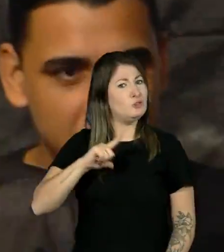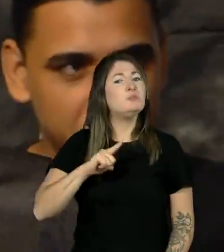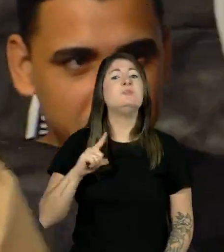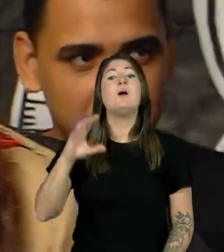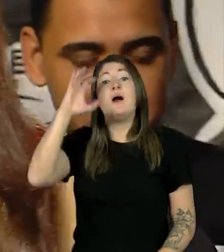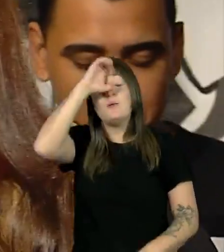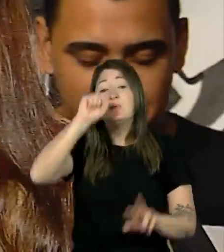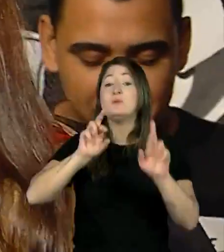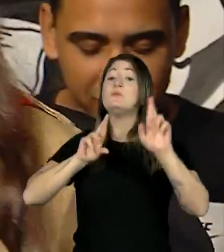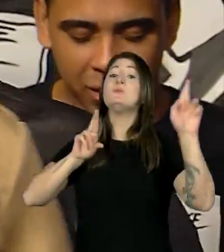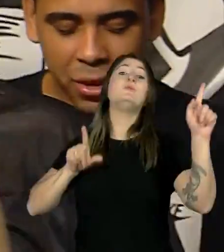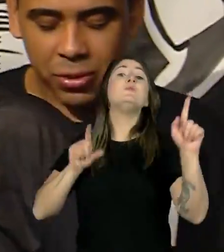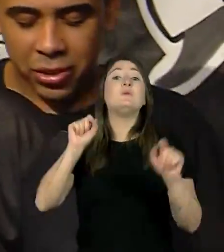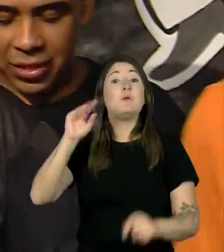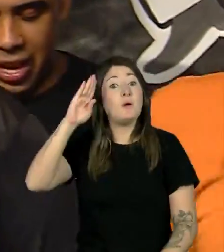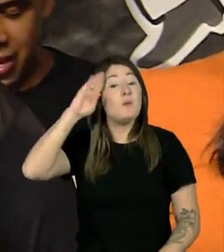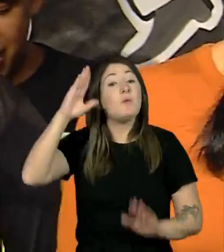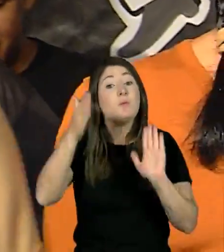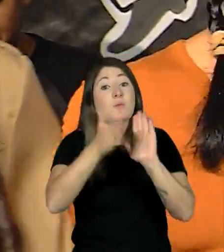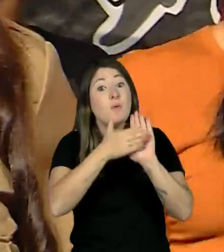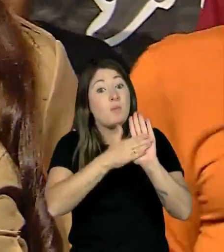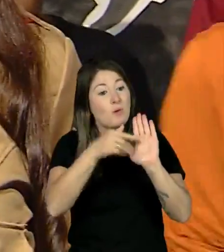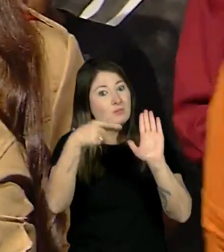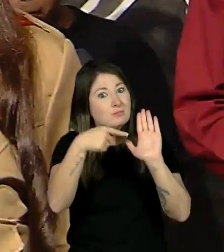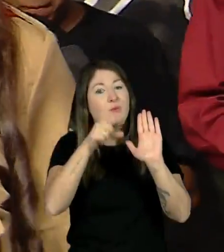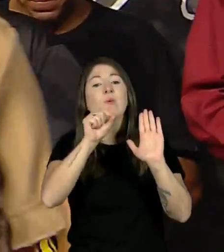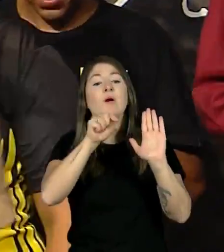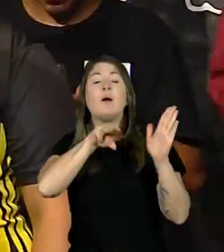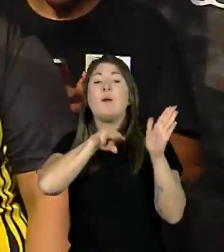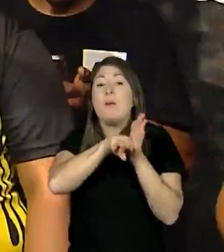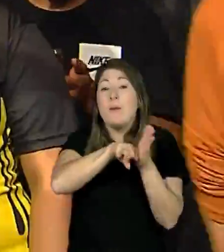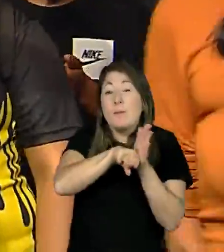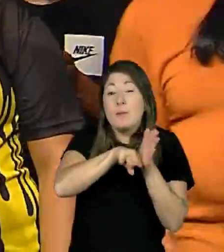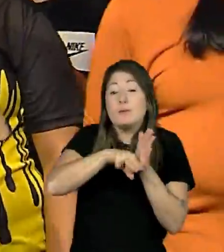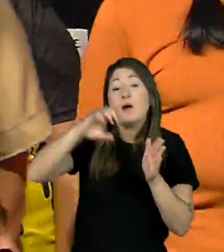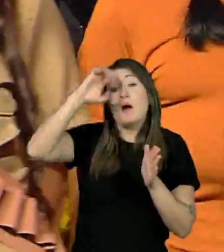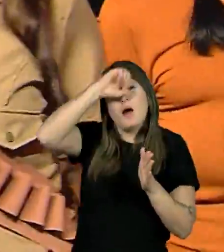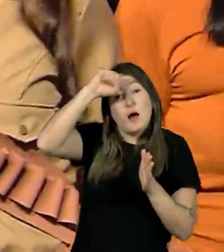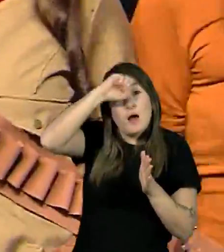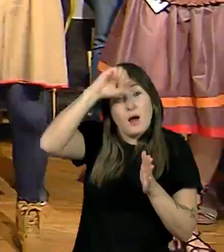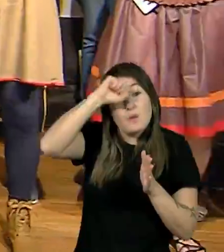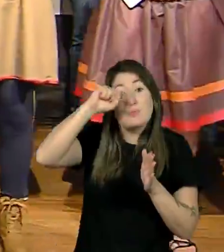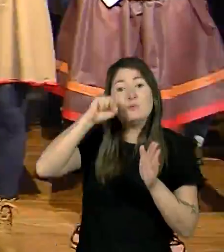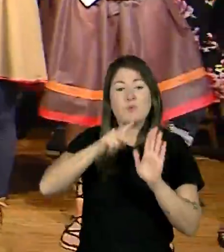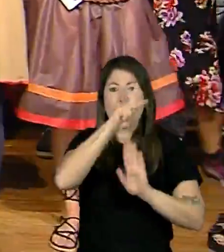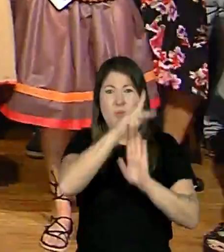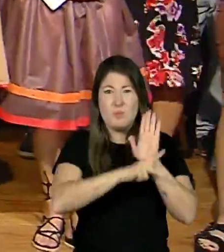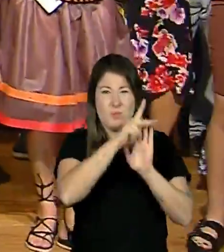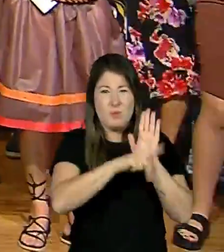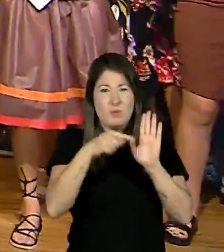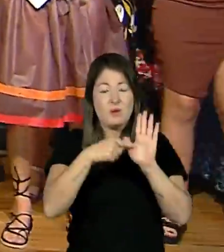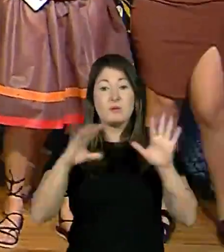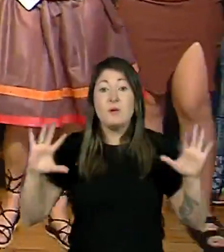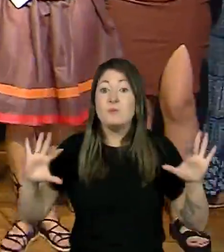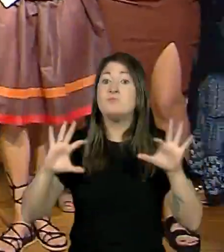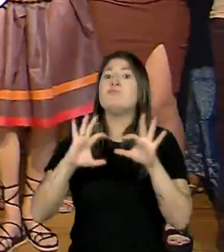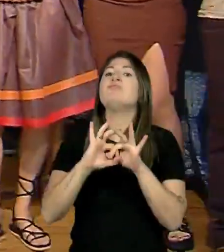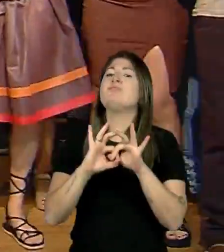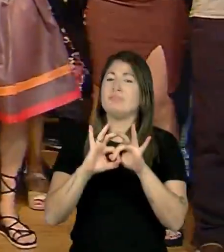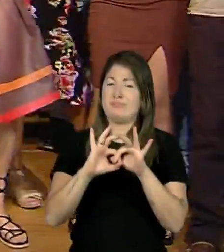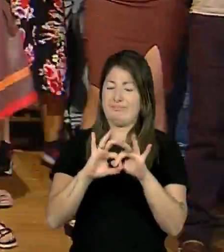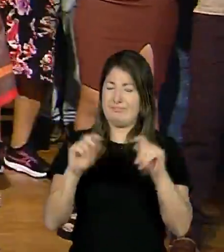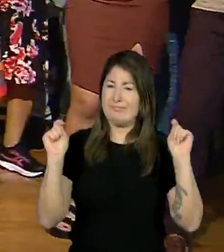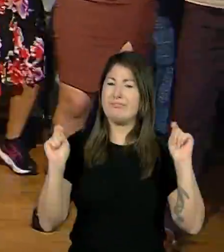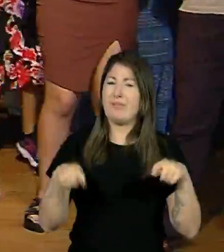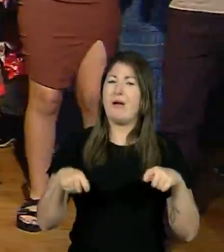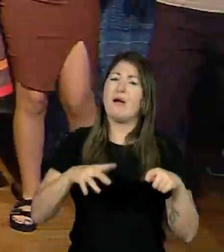essa proposta, a metodologia de aprendizagem através dos projetos, possibilita muita coisa no campo